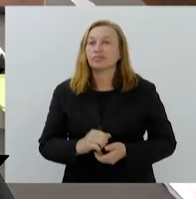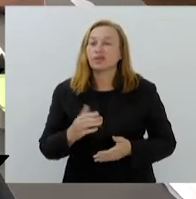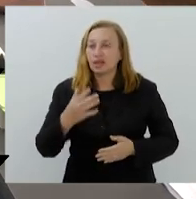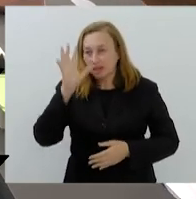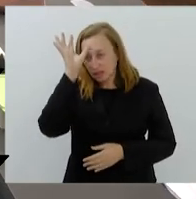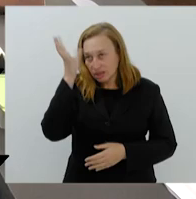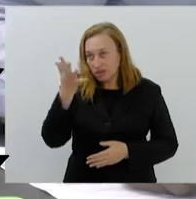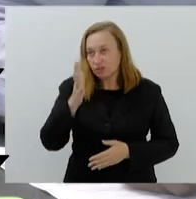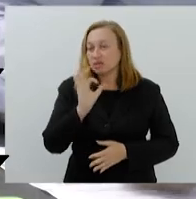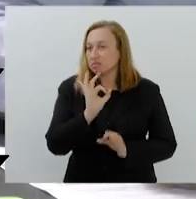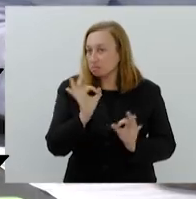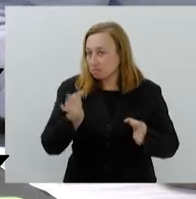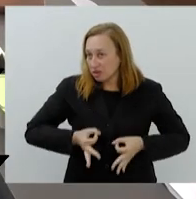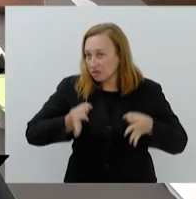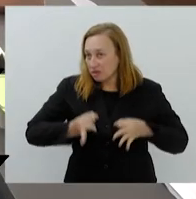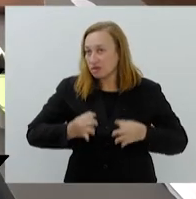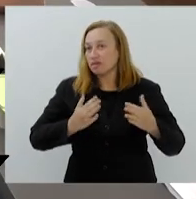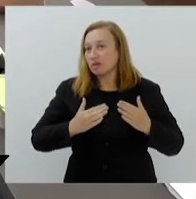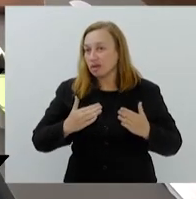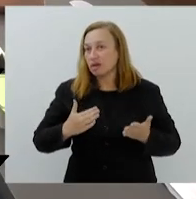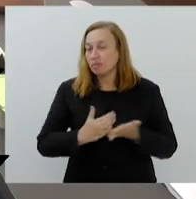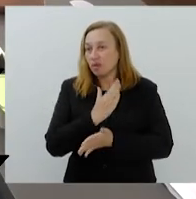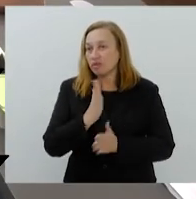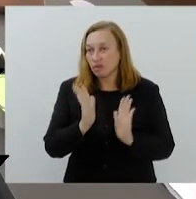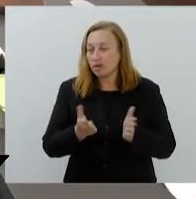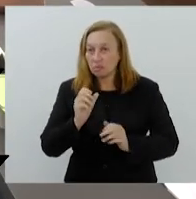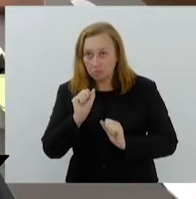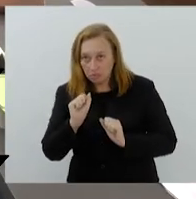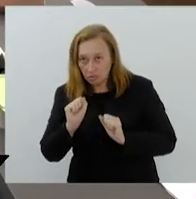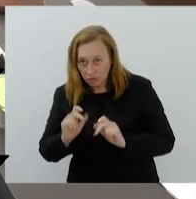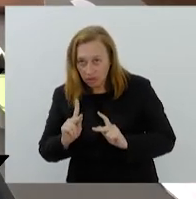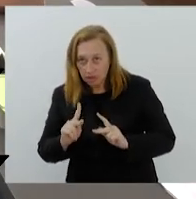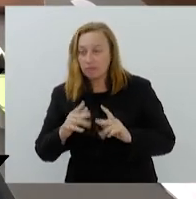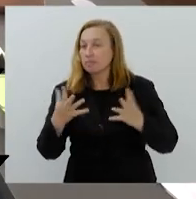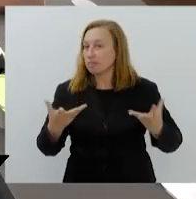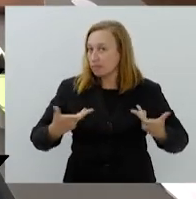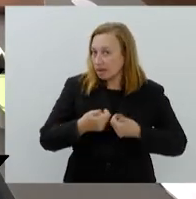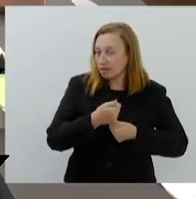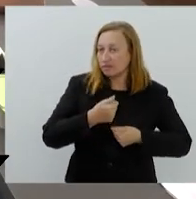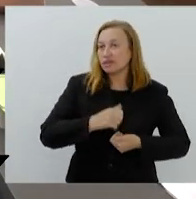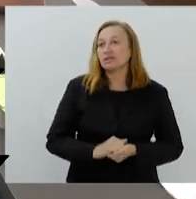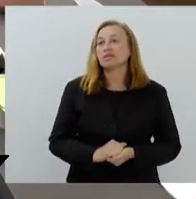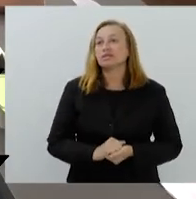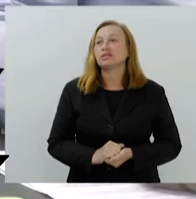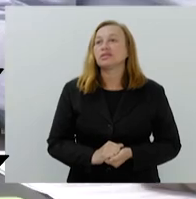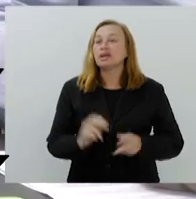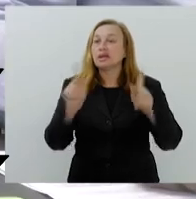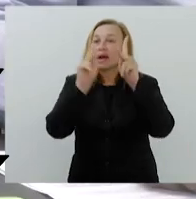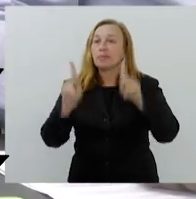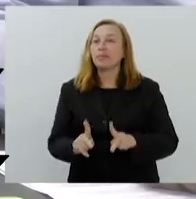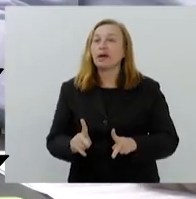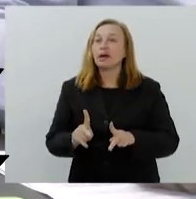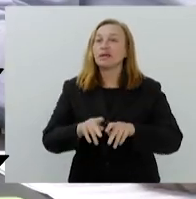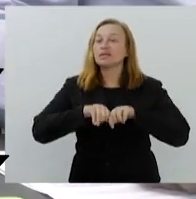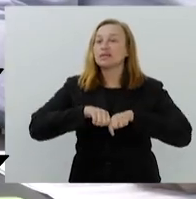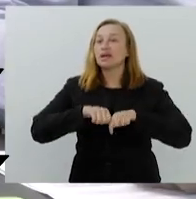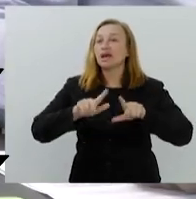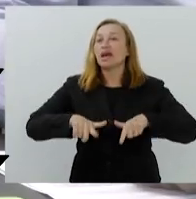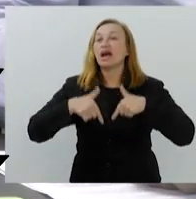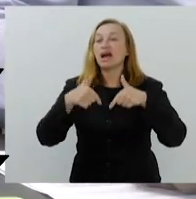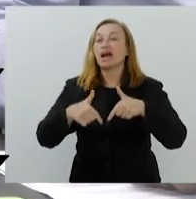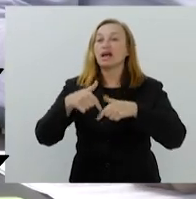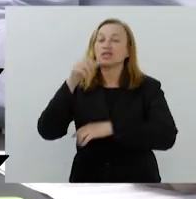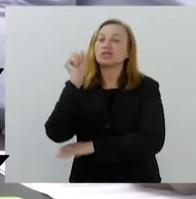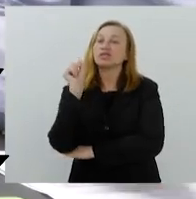Com as assessorias. Perfeito. E a prova de agora, pode ser? Maravilha. E a paz se restabelece nas florestas.